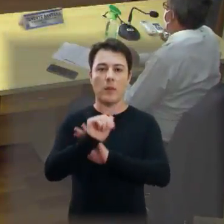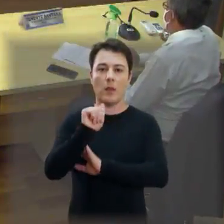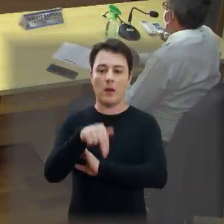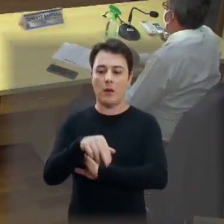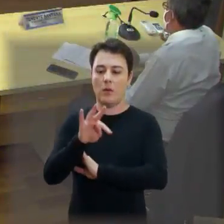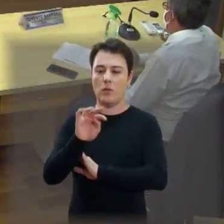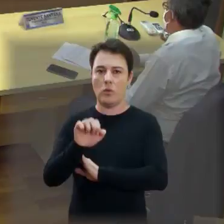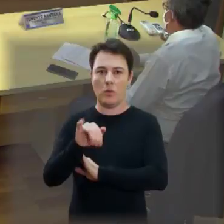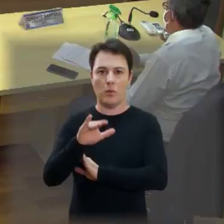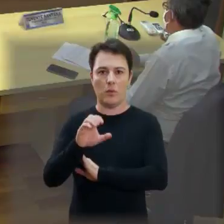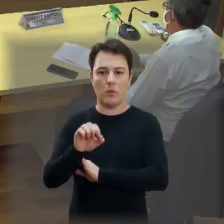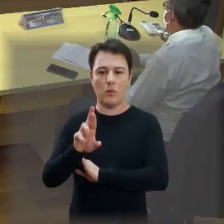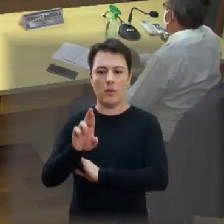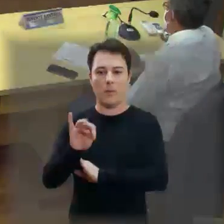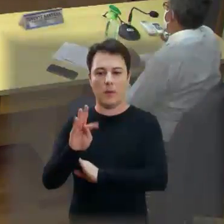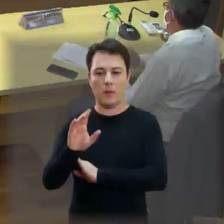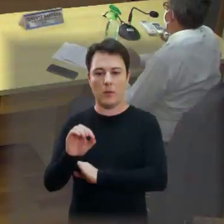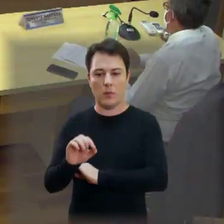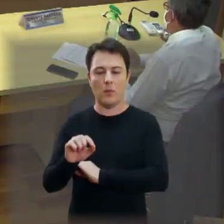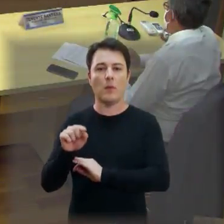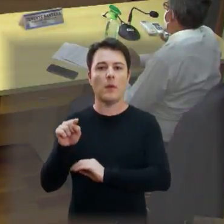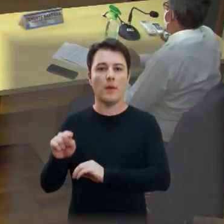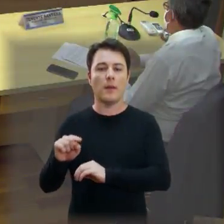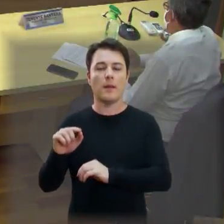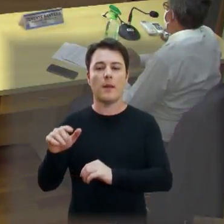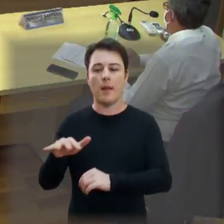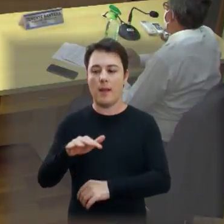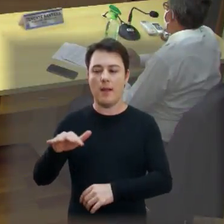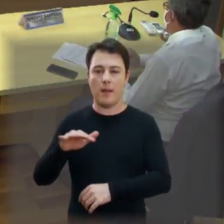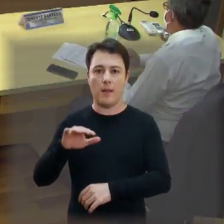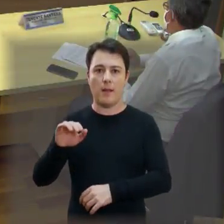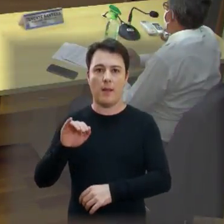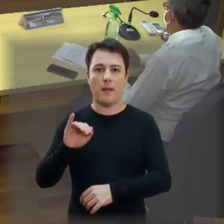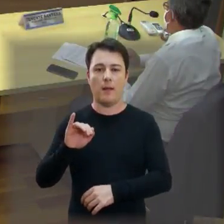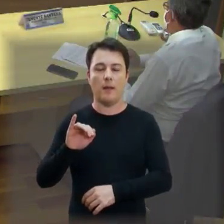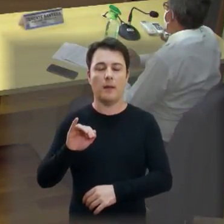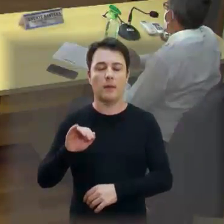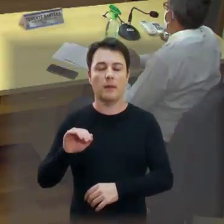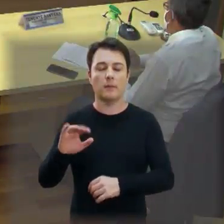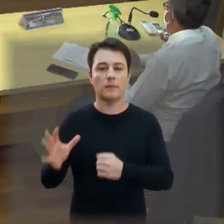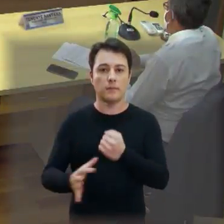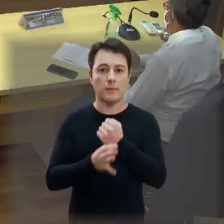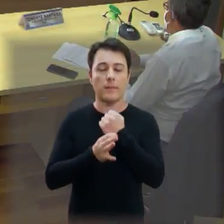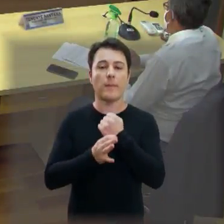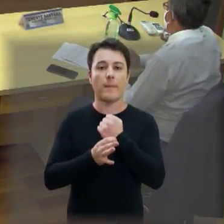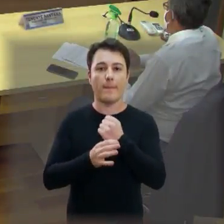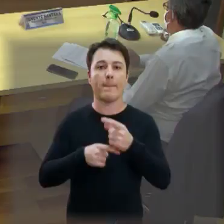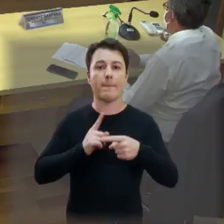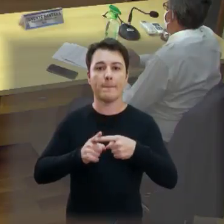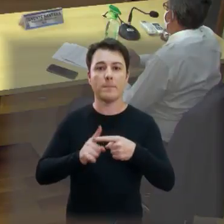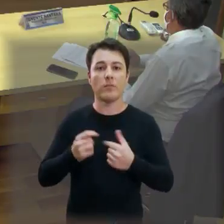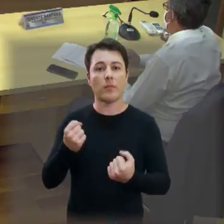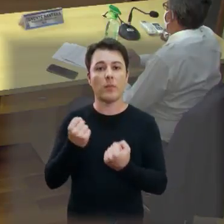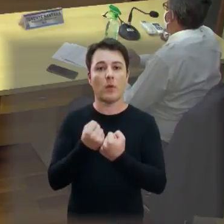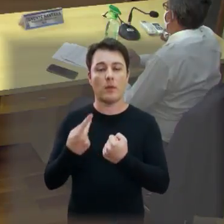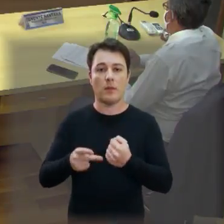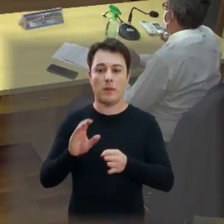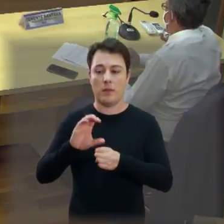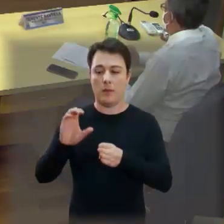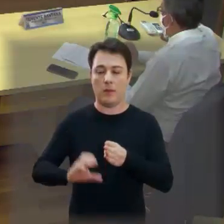presidente da Comissão de Seguridade Social e Família, o apoio dessa Câmara ao projeto de lei número